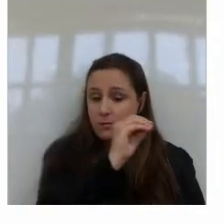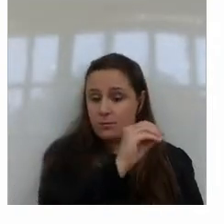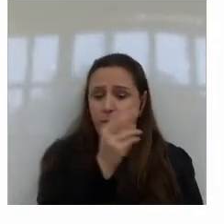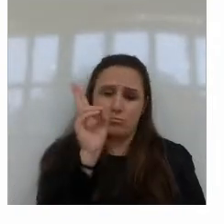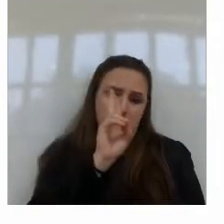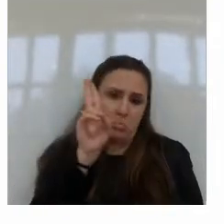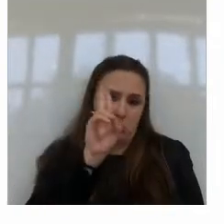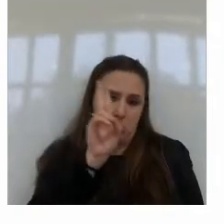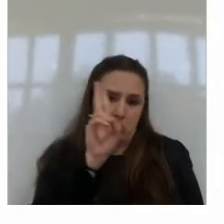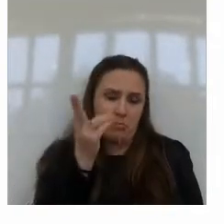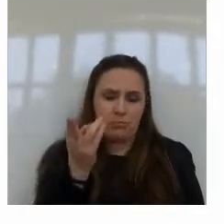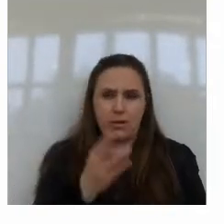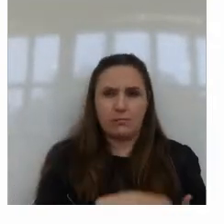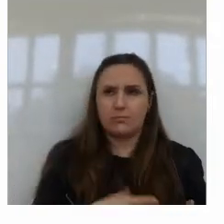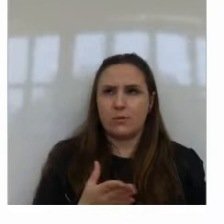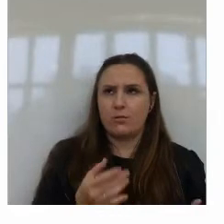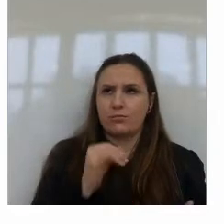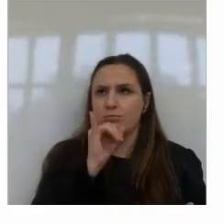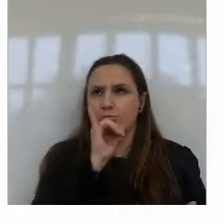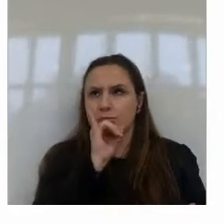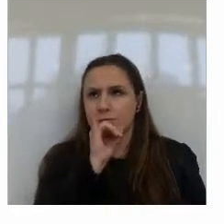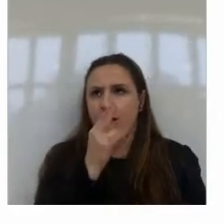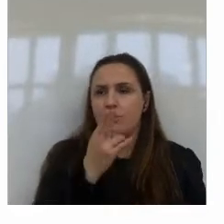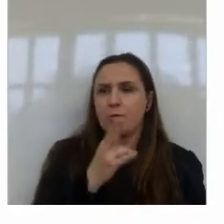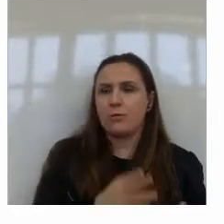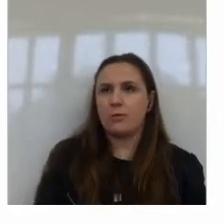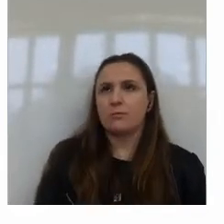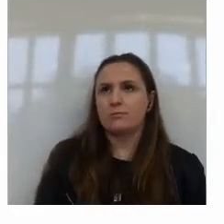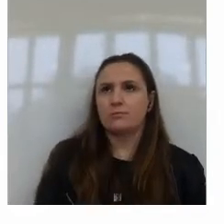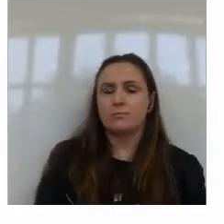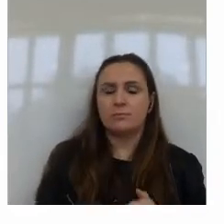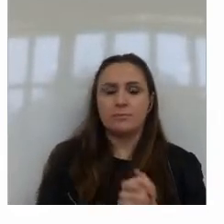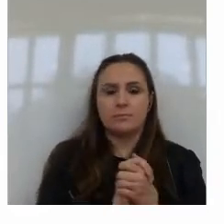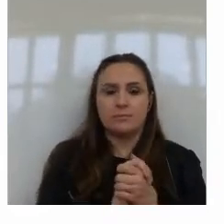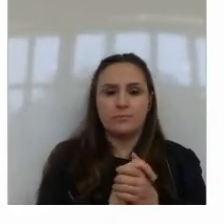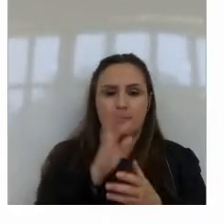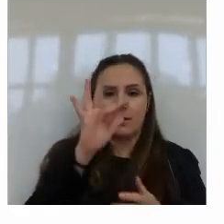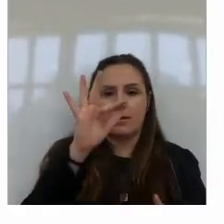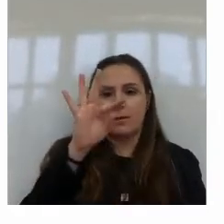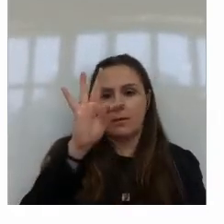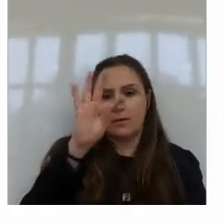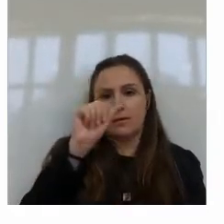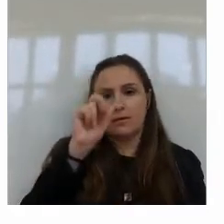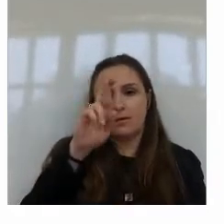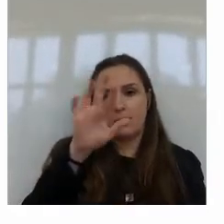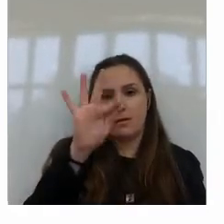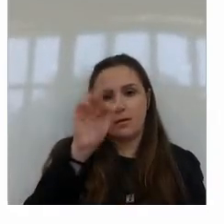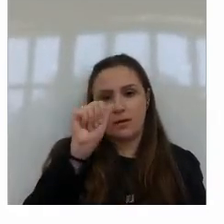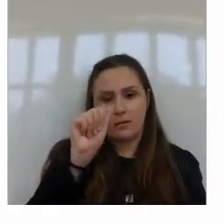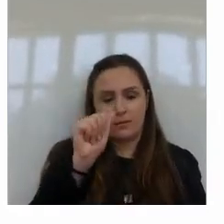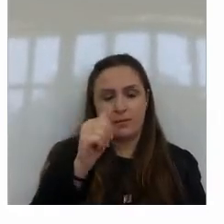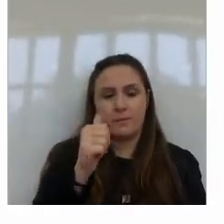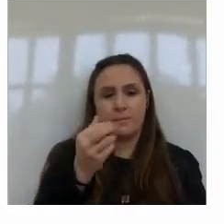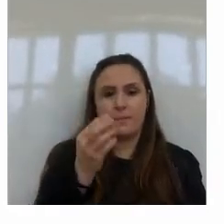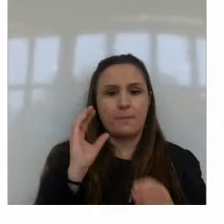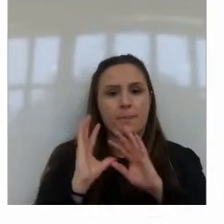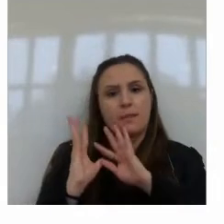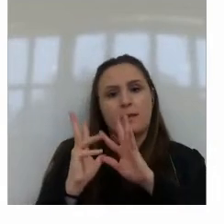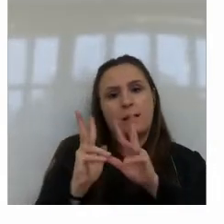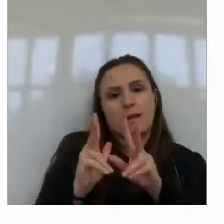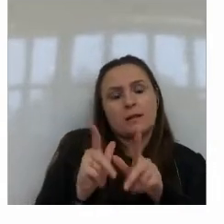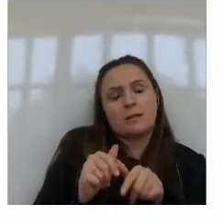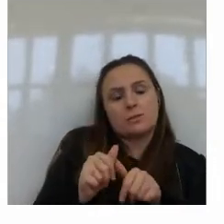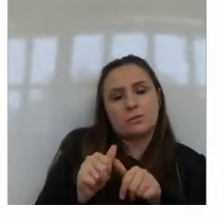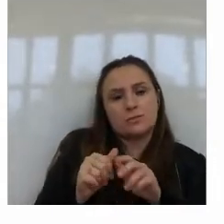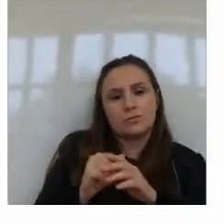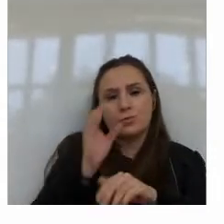atividade. Aqui a gente vai colocar o nome, vamos dar um nome exemplo aqui, eu vou colocar tarefa